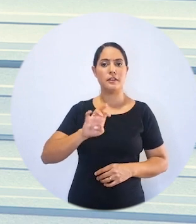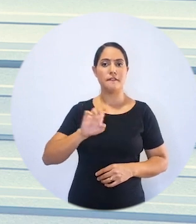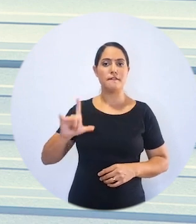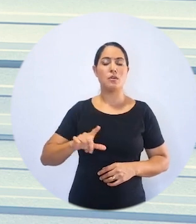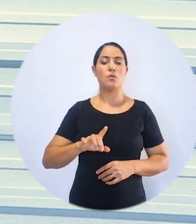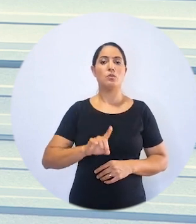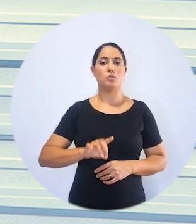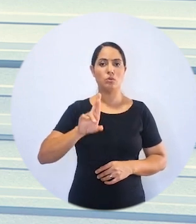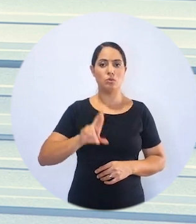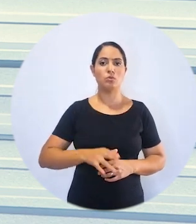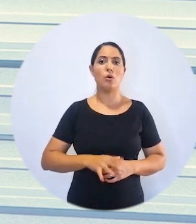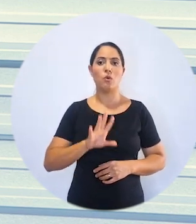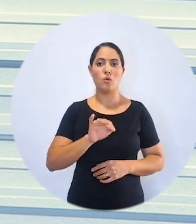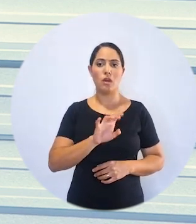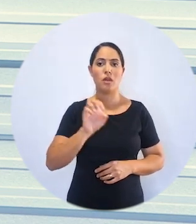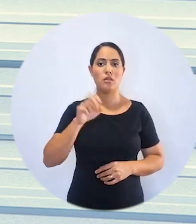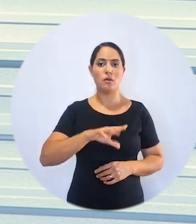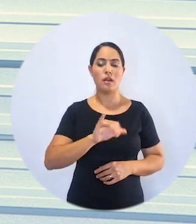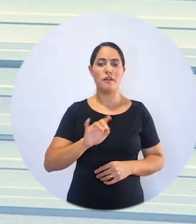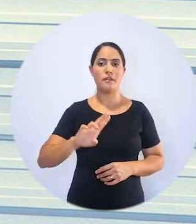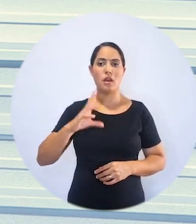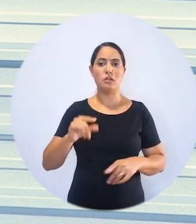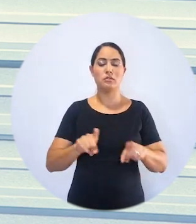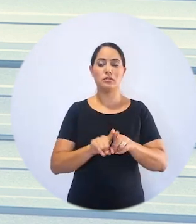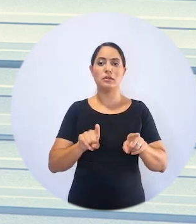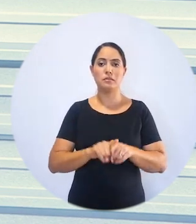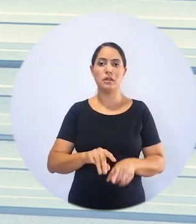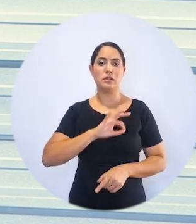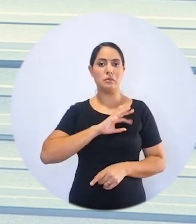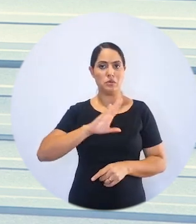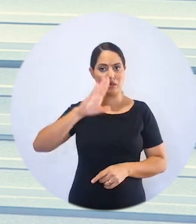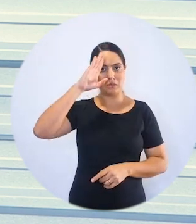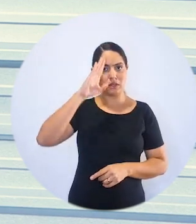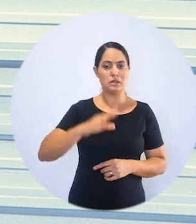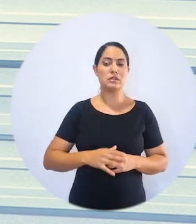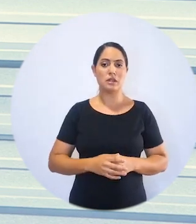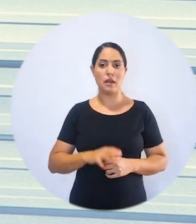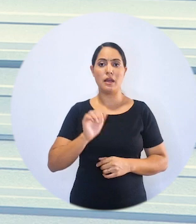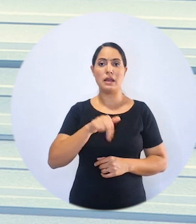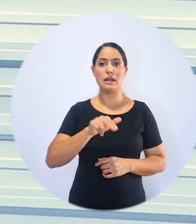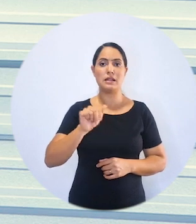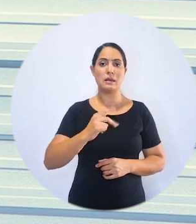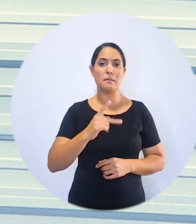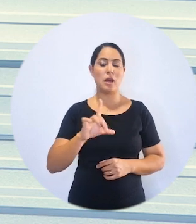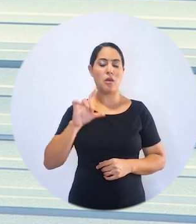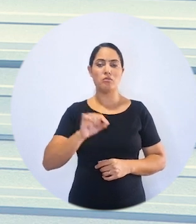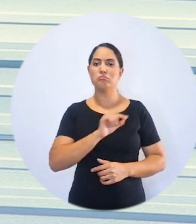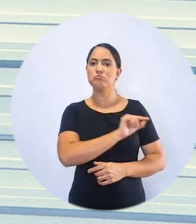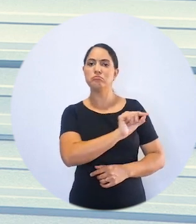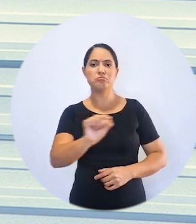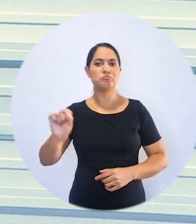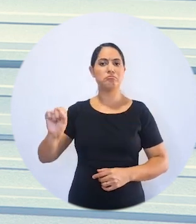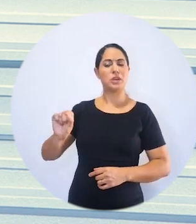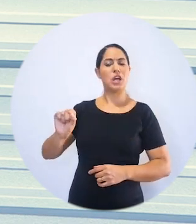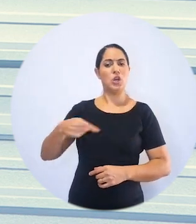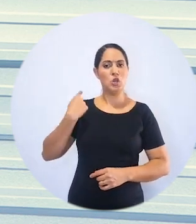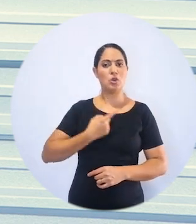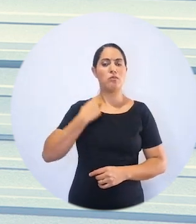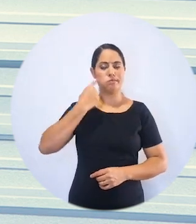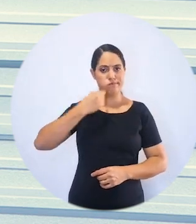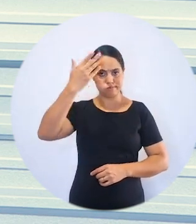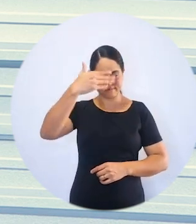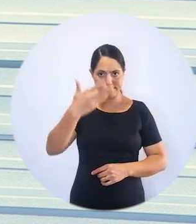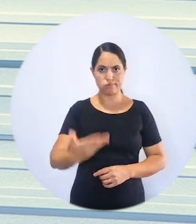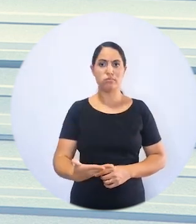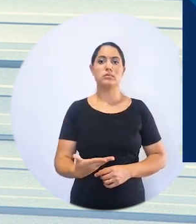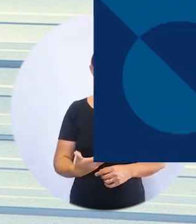regional da Polícia Federal, Dr. José Roberto Pérez, ao delegado da Polícia Civil, Dr. José Eric de Carvalho,